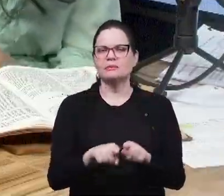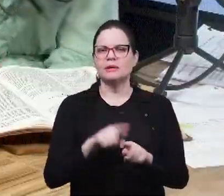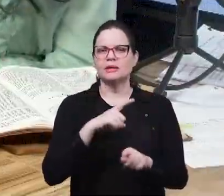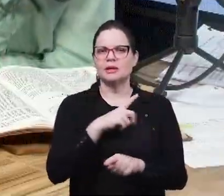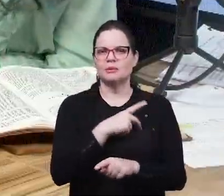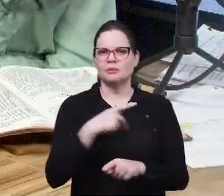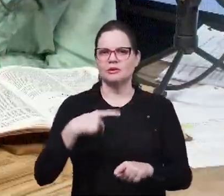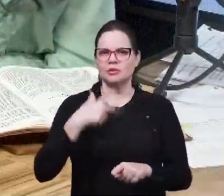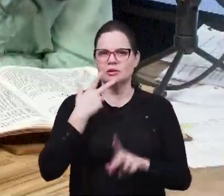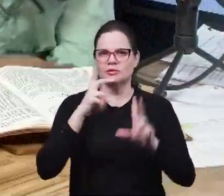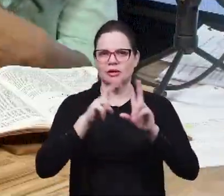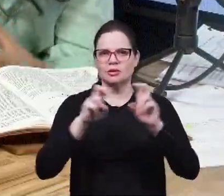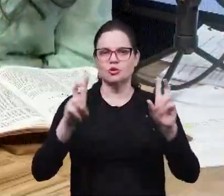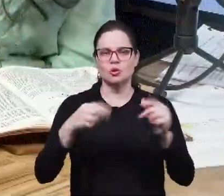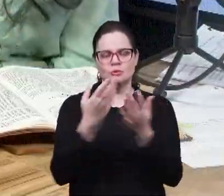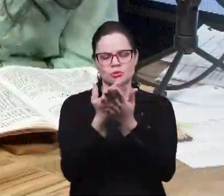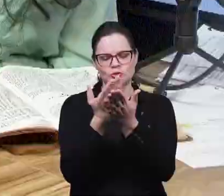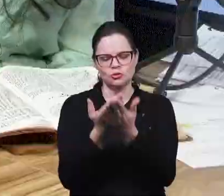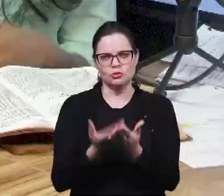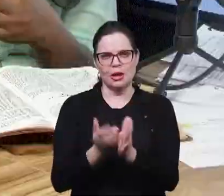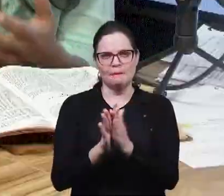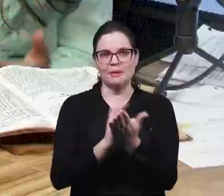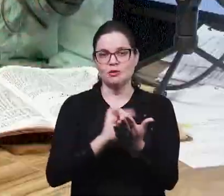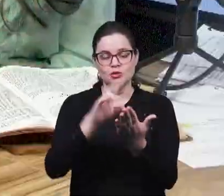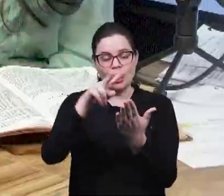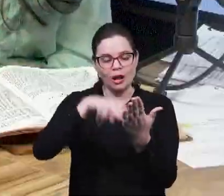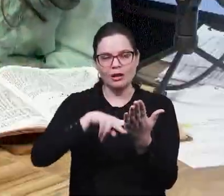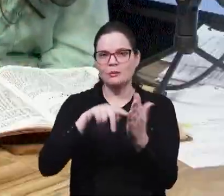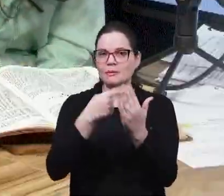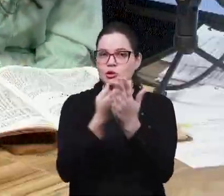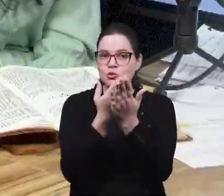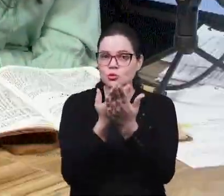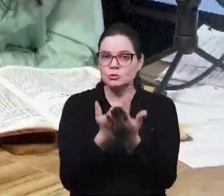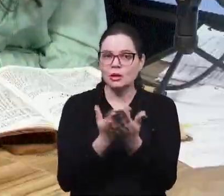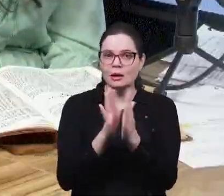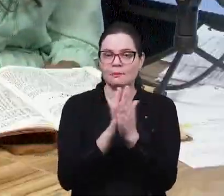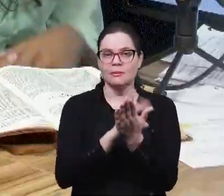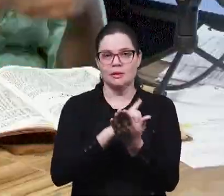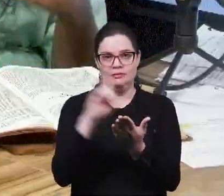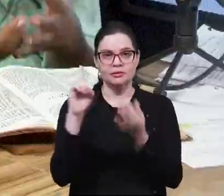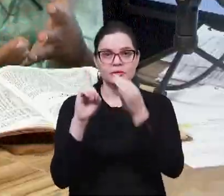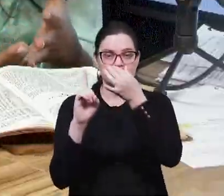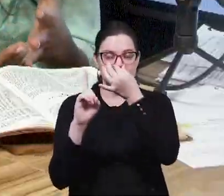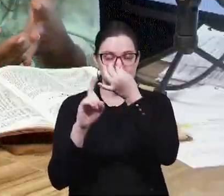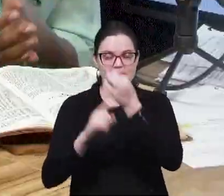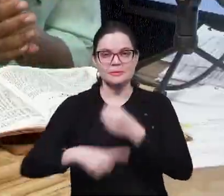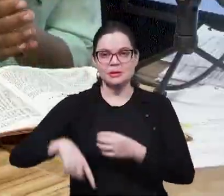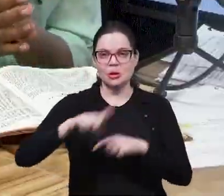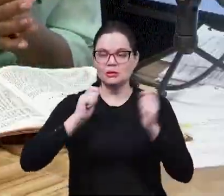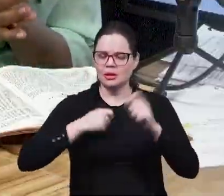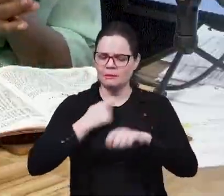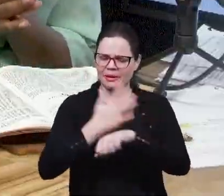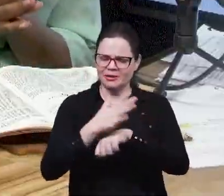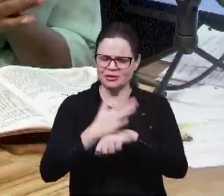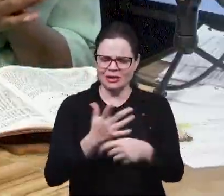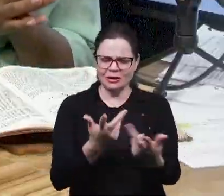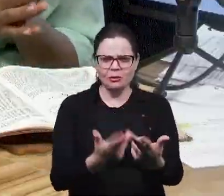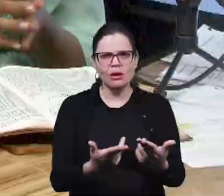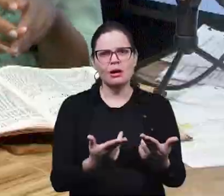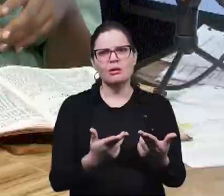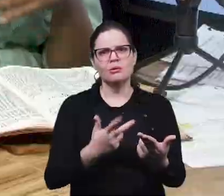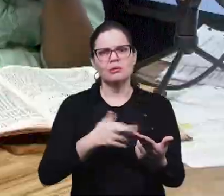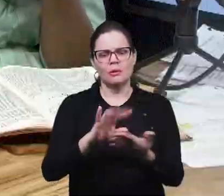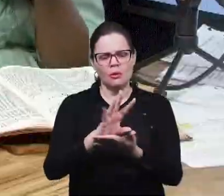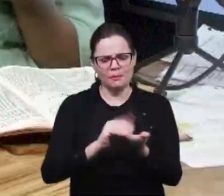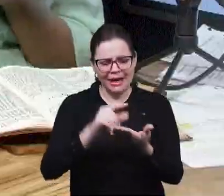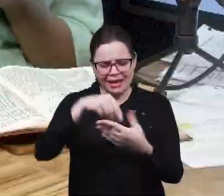sobre meditar a palavra, estudar a palavra, não apenas ler, mas que possamos viver a palavra, né? Não apenas